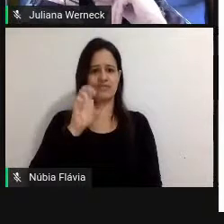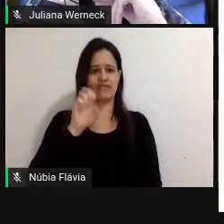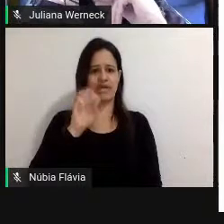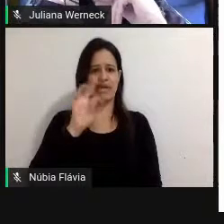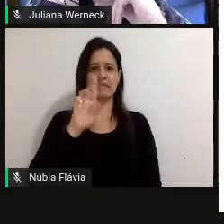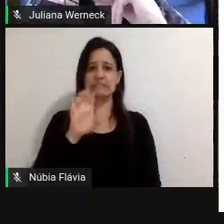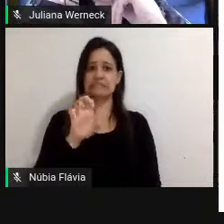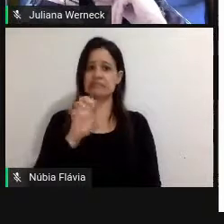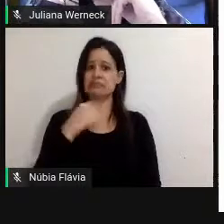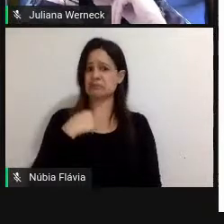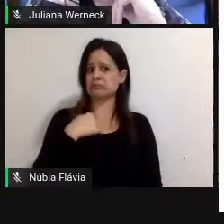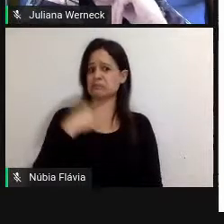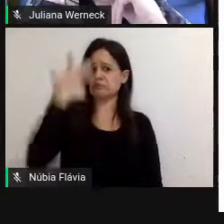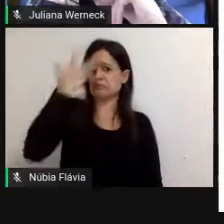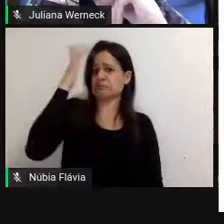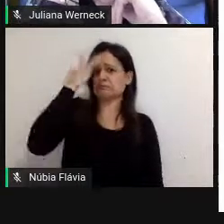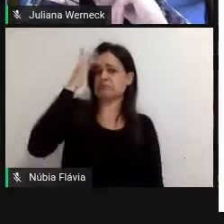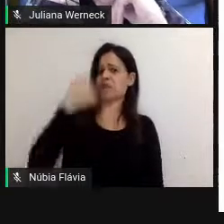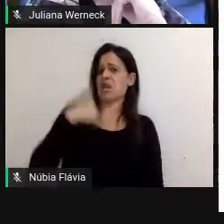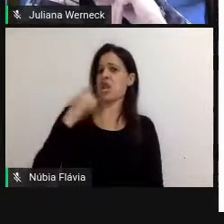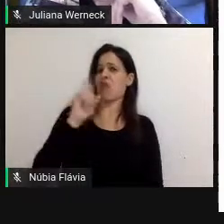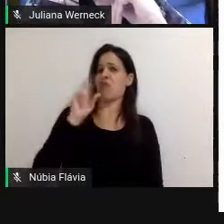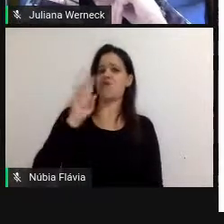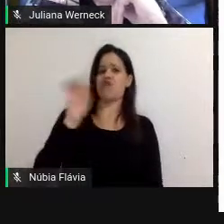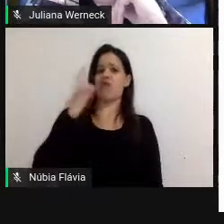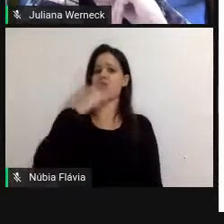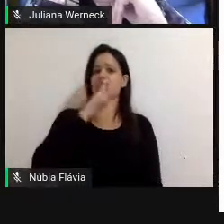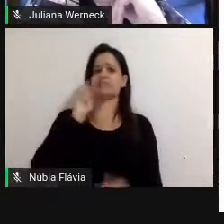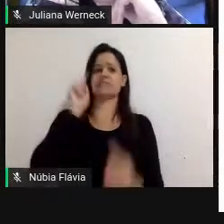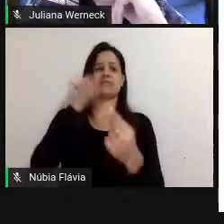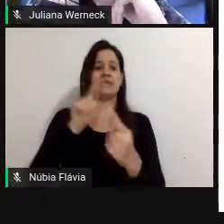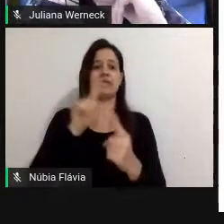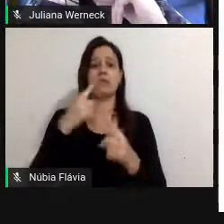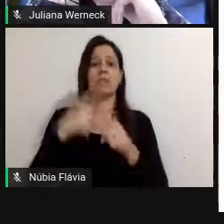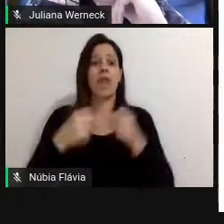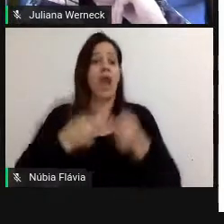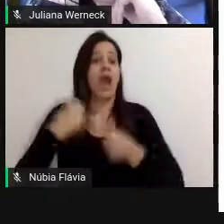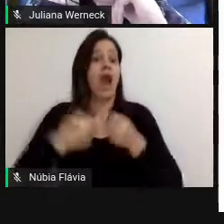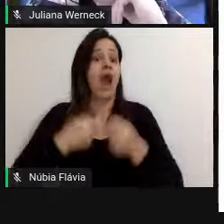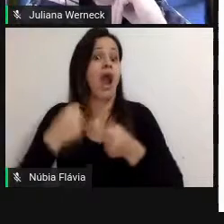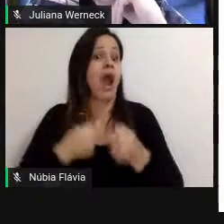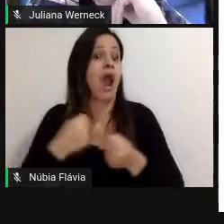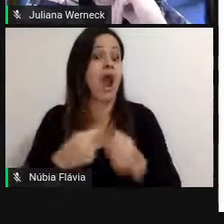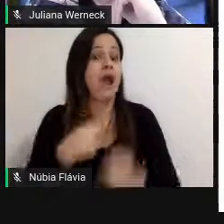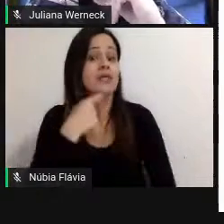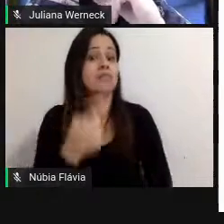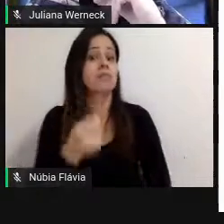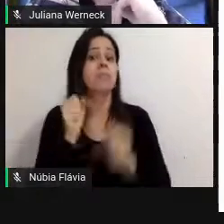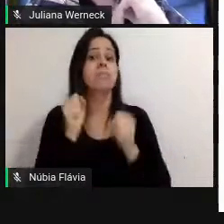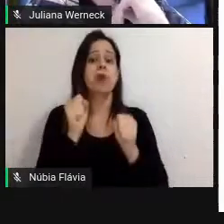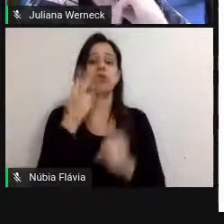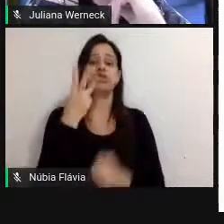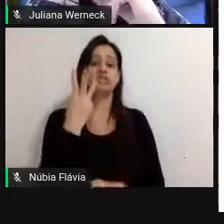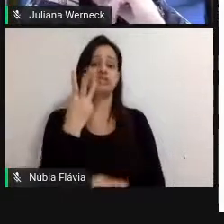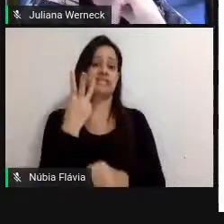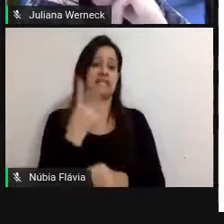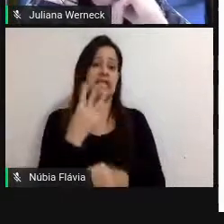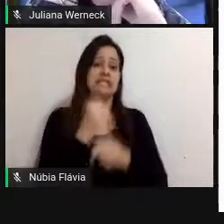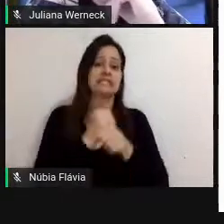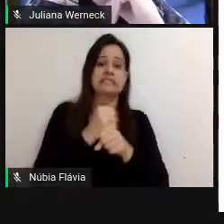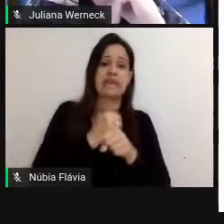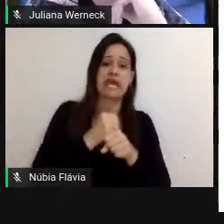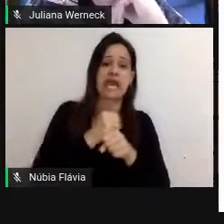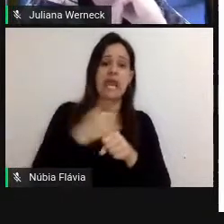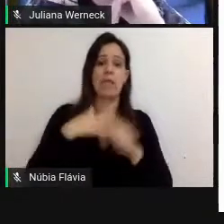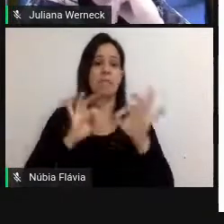Então, não é algo atingível para mim, pelo menos não para esse ano. A não ser que eu diga que vai ser daqui 3 anos, que eu vou me preparar e